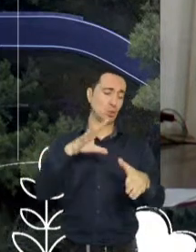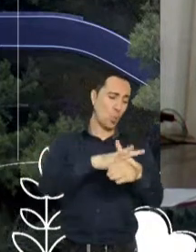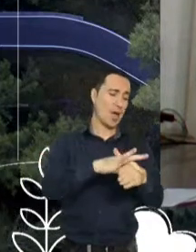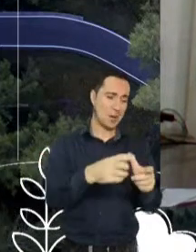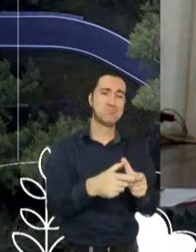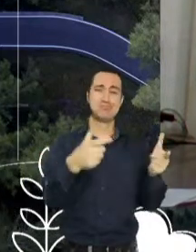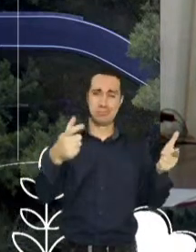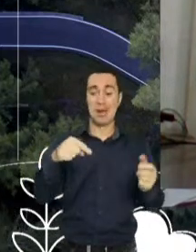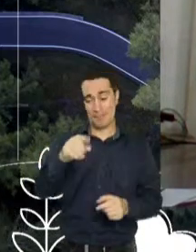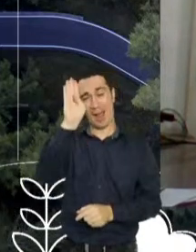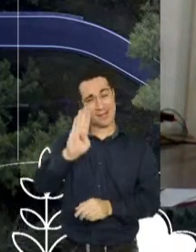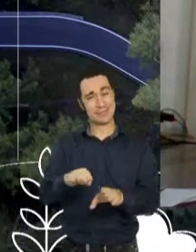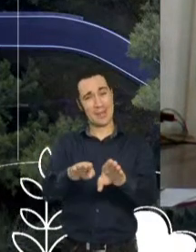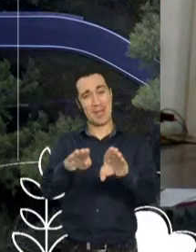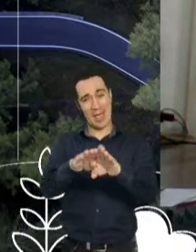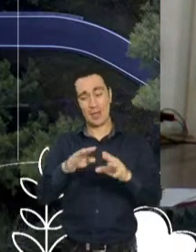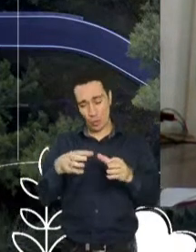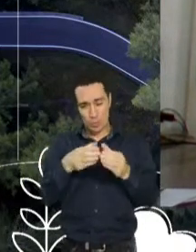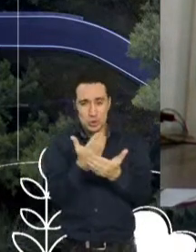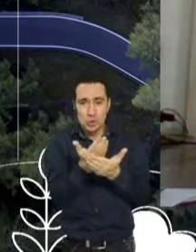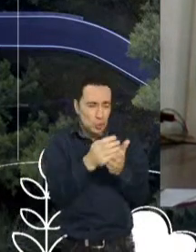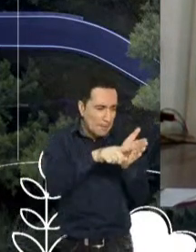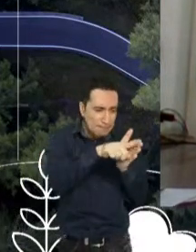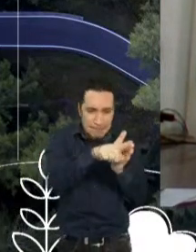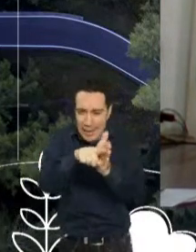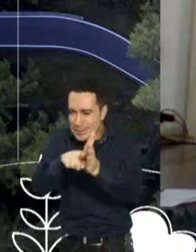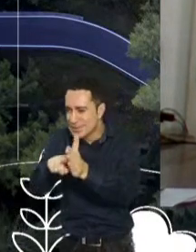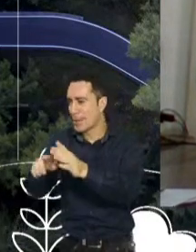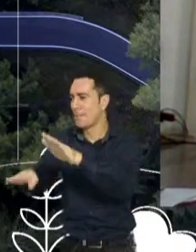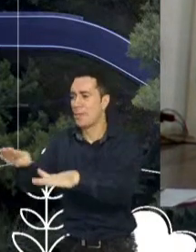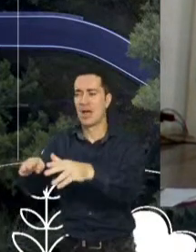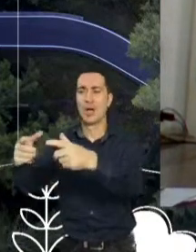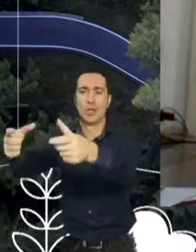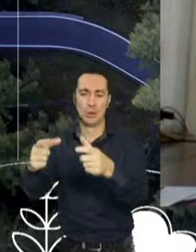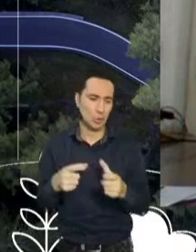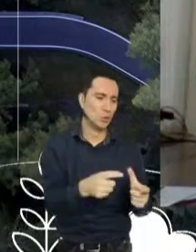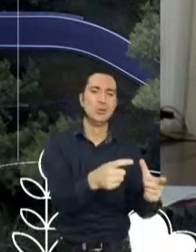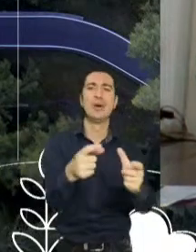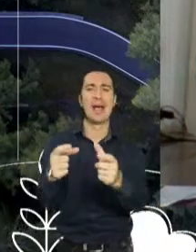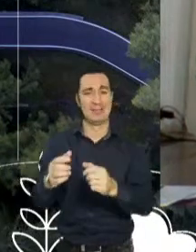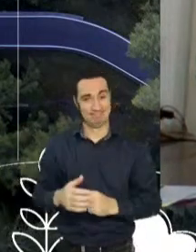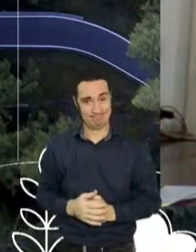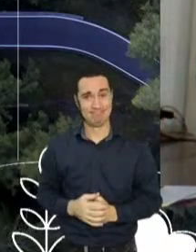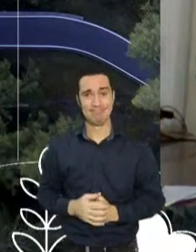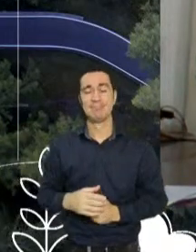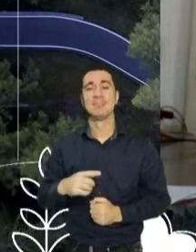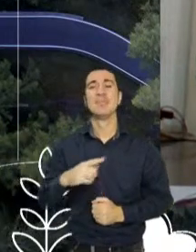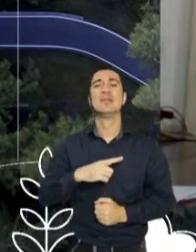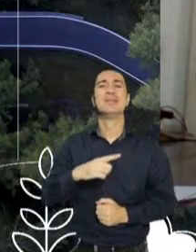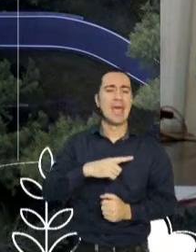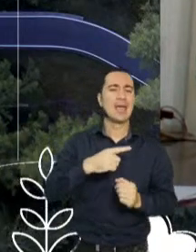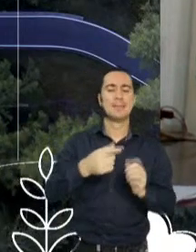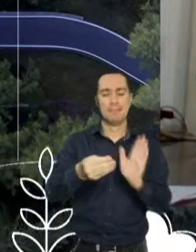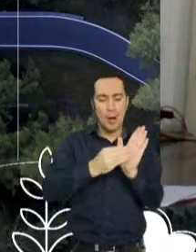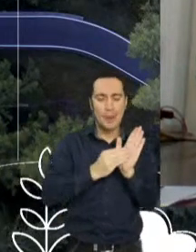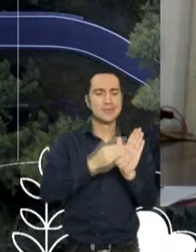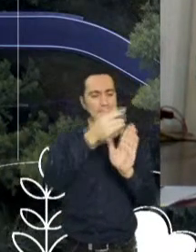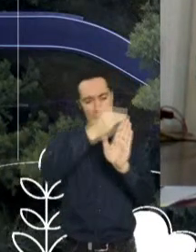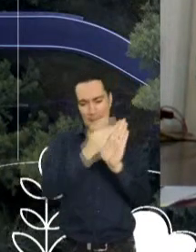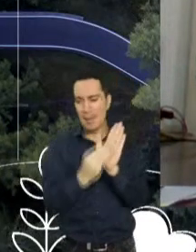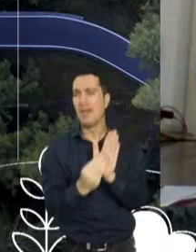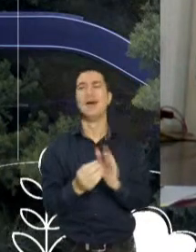que faz um conjunto de estudos em para nós contribuímos com essa rede em publicações, mas